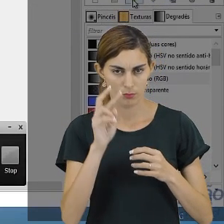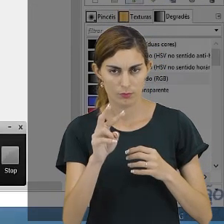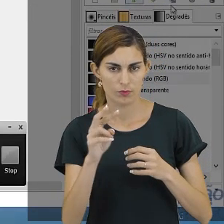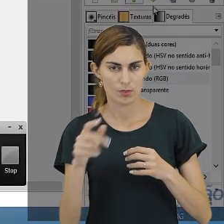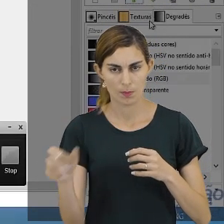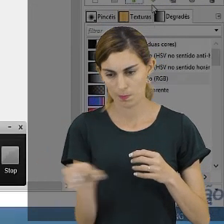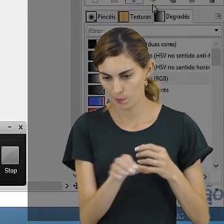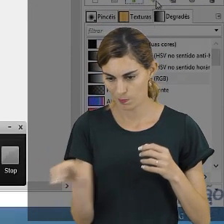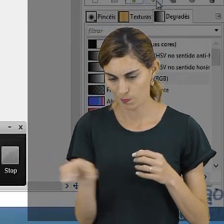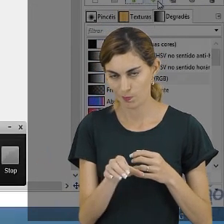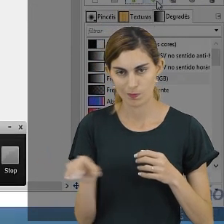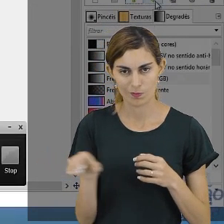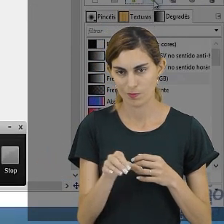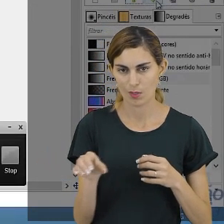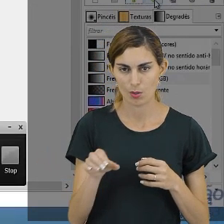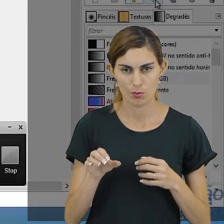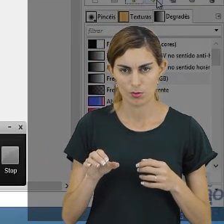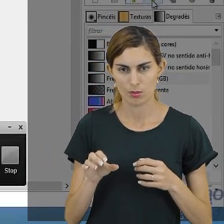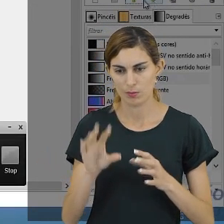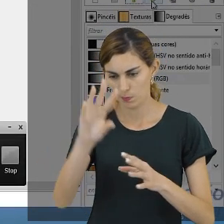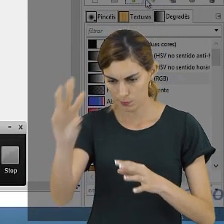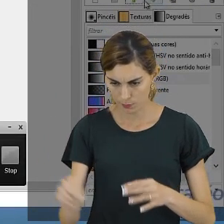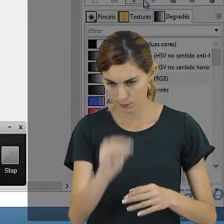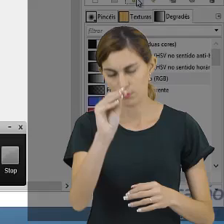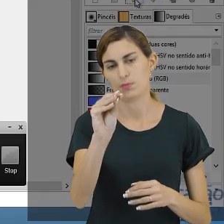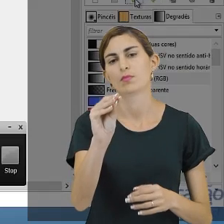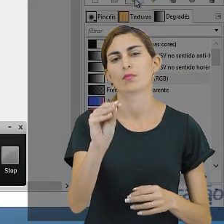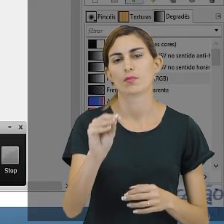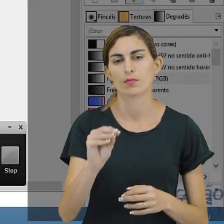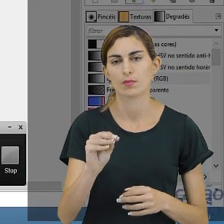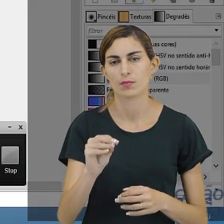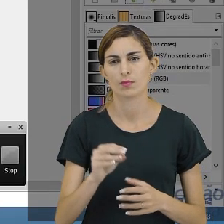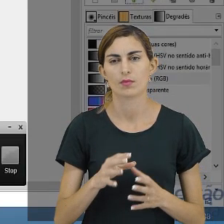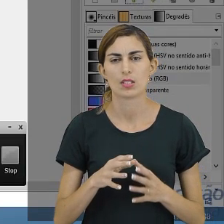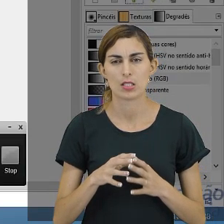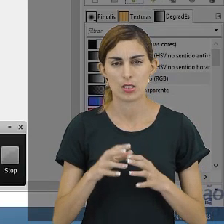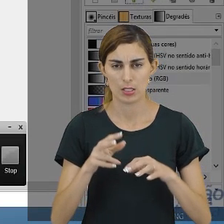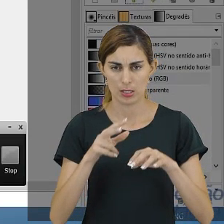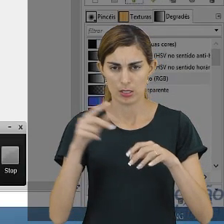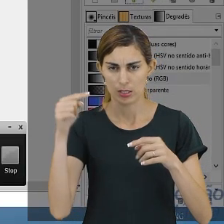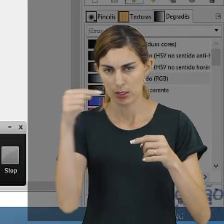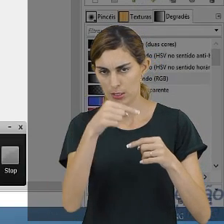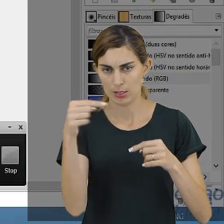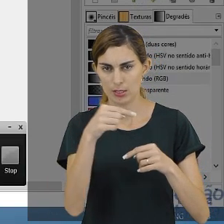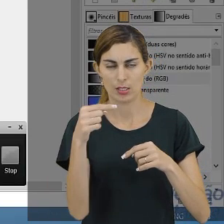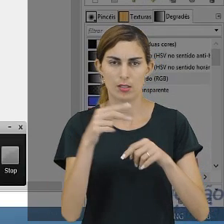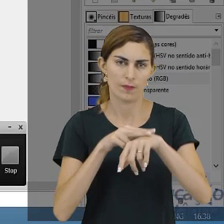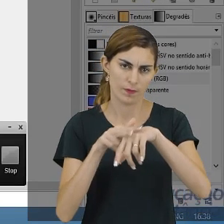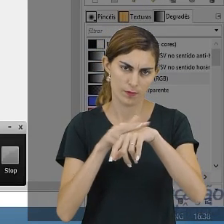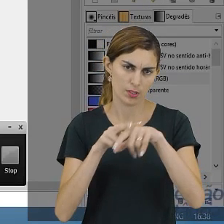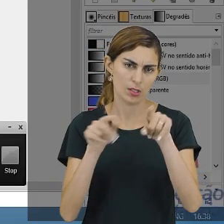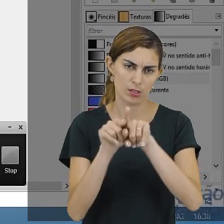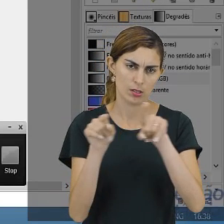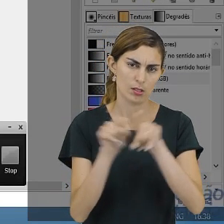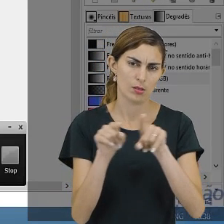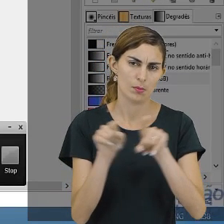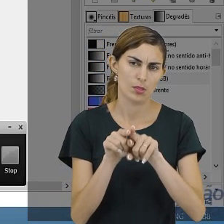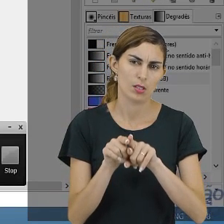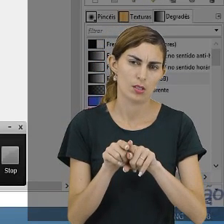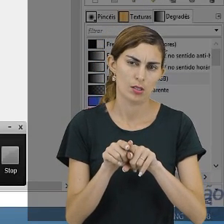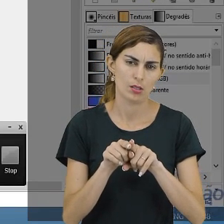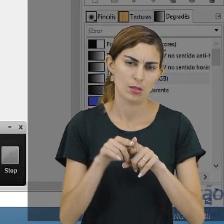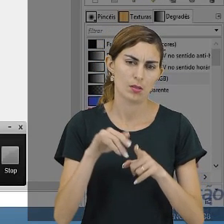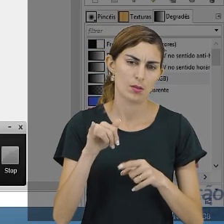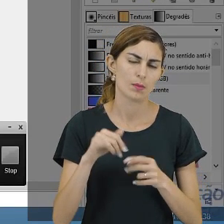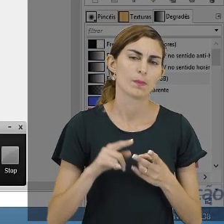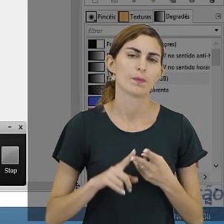Estava indo com o mouse, então eu simplesmente empurrei ela com essas setas verdes aqui. Também funcionam, usam a mesma, tem o